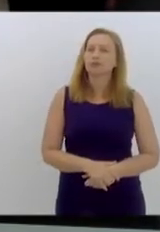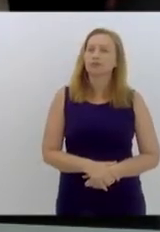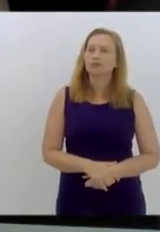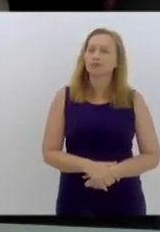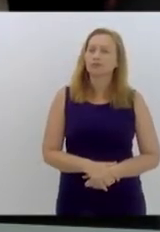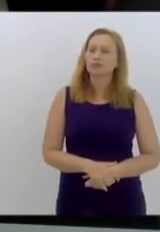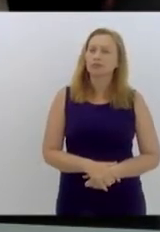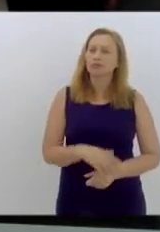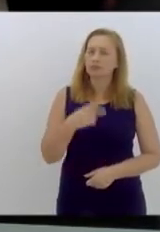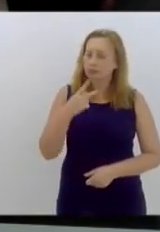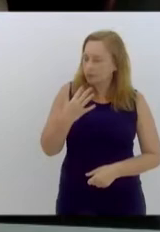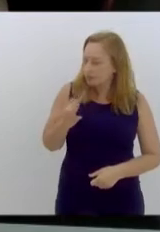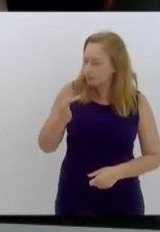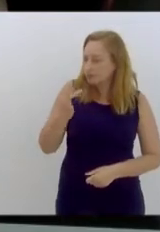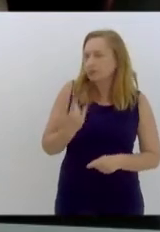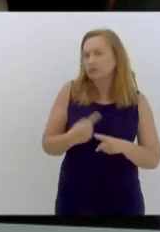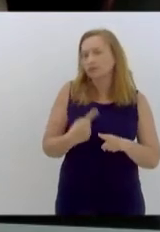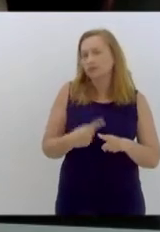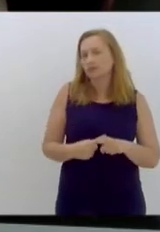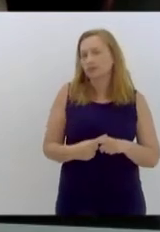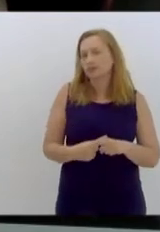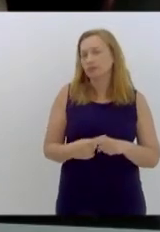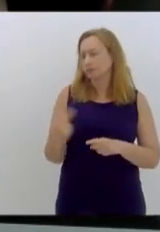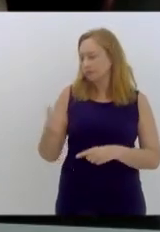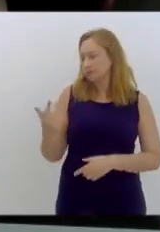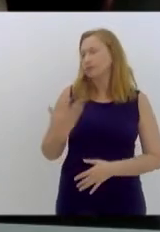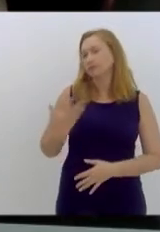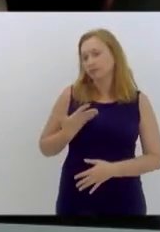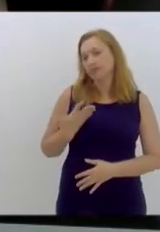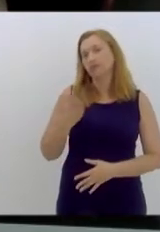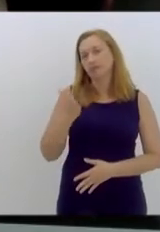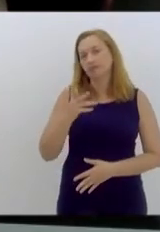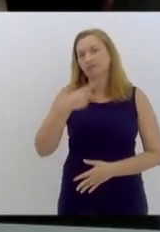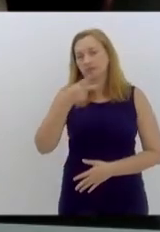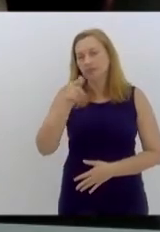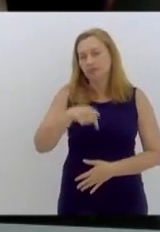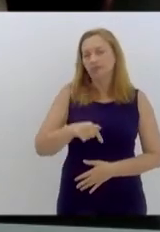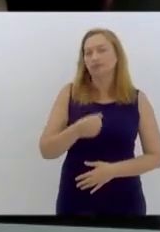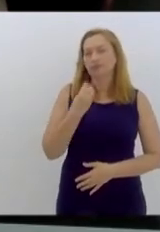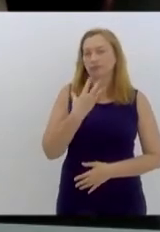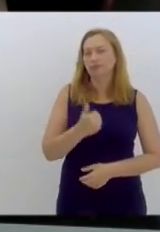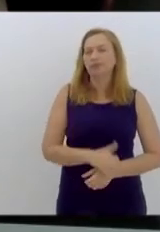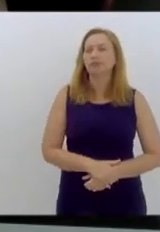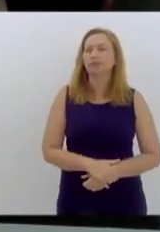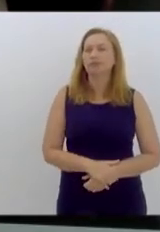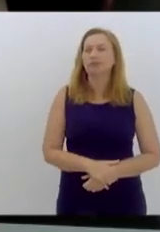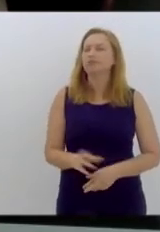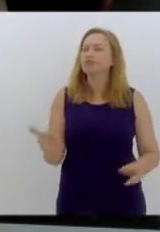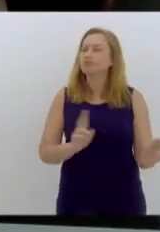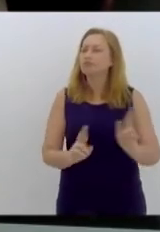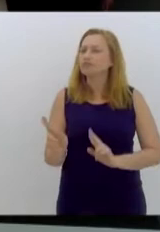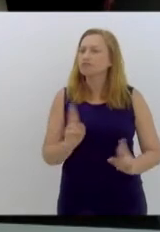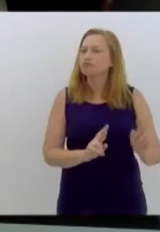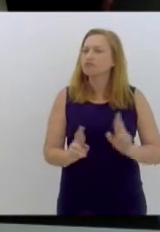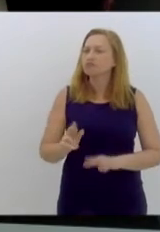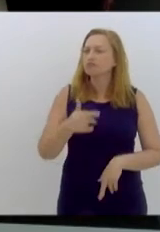Vou tentar ser breve, até porque as duas colegas aqui já falaram bastante. E, com relação